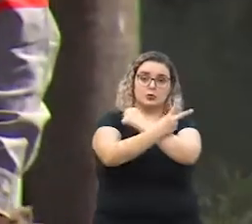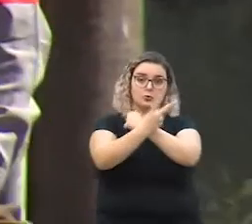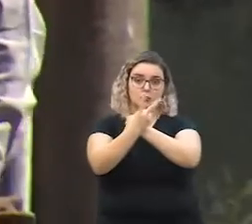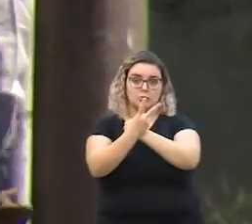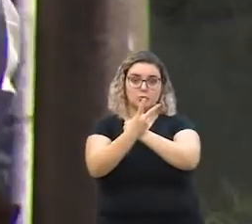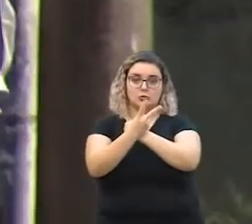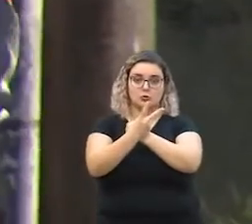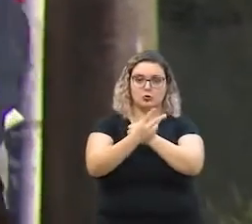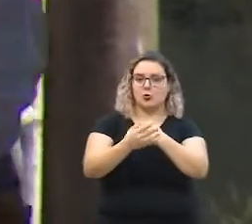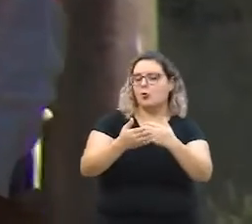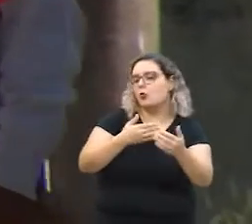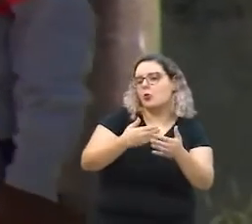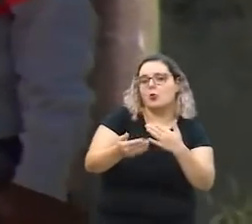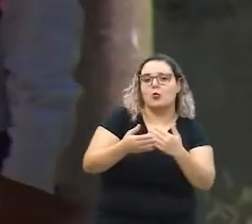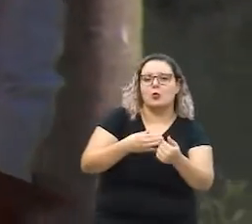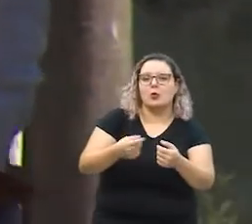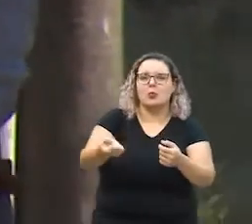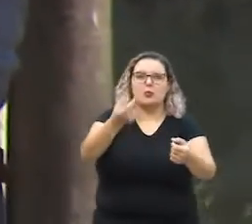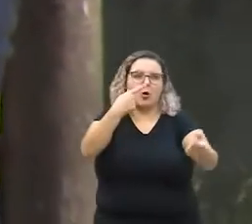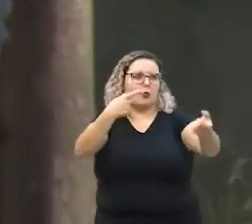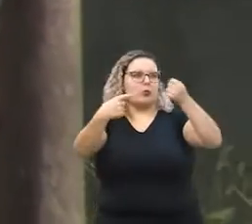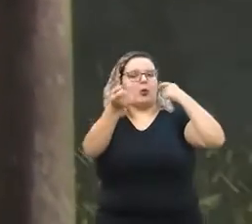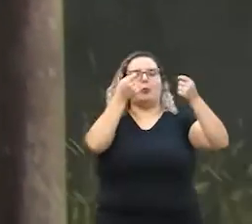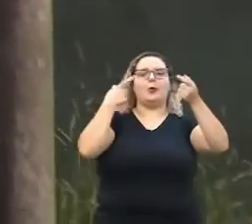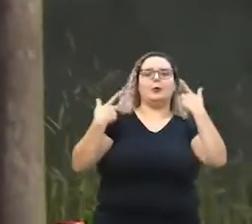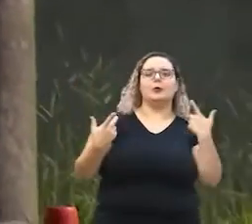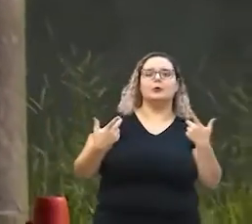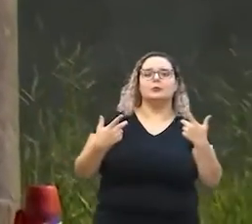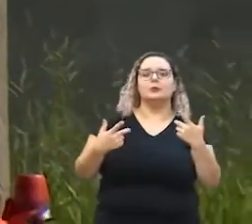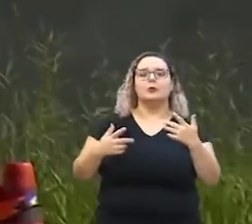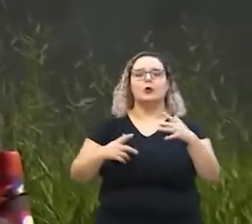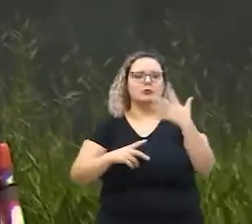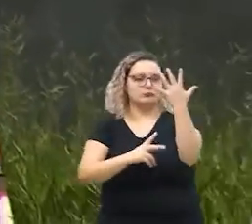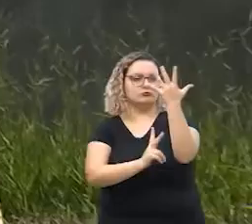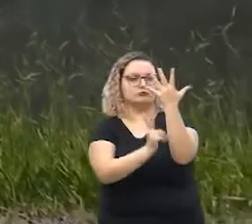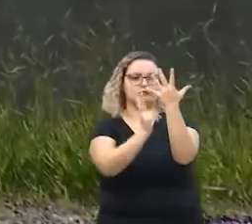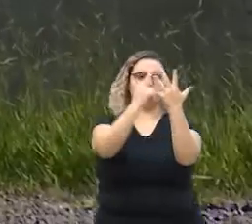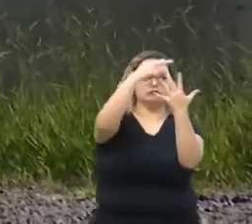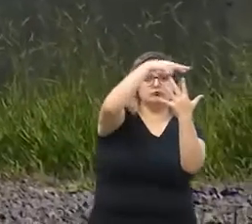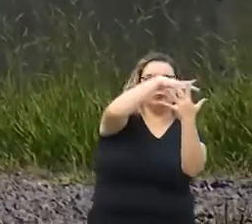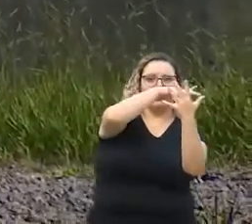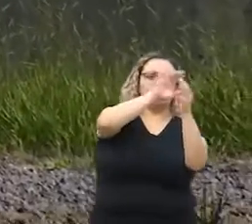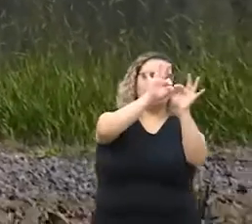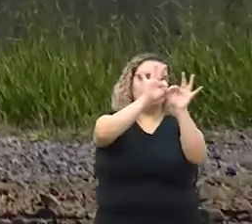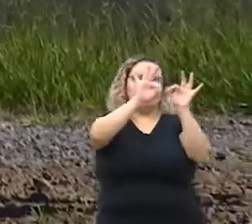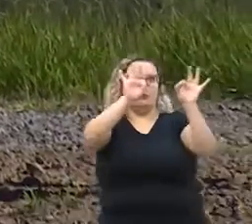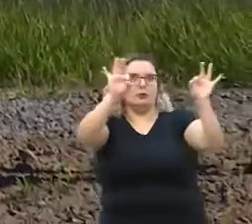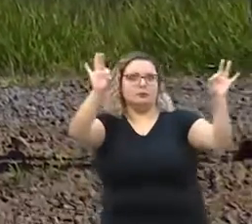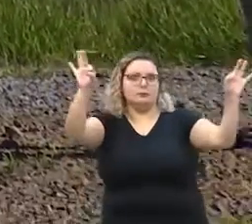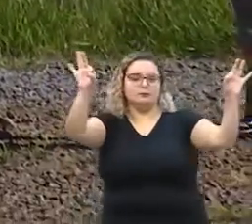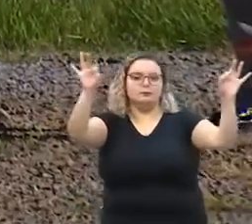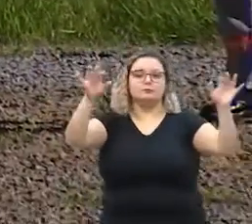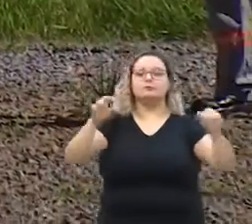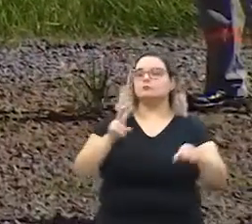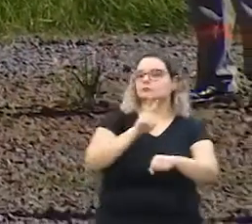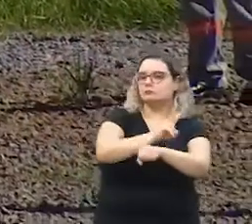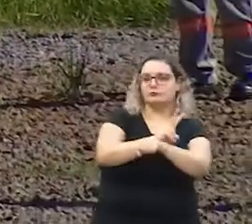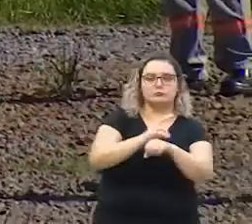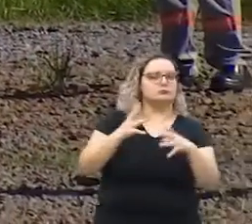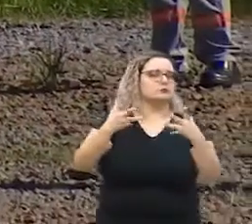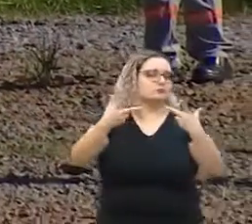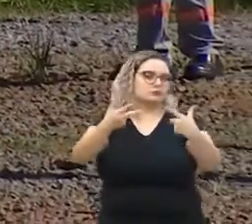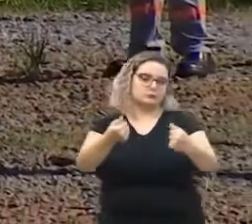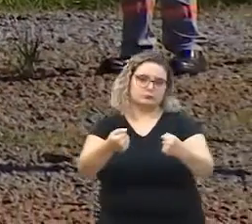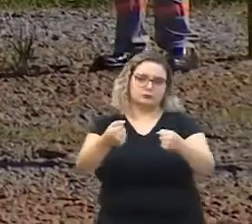de qualquer objeto que venha tocar. A gente faz desde poda de árvore, esticar um ramal de serviço e ele protege em todos os sentidos. De qualquer